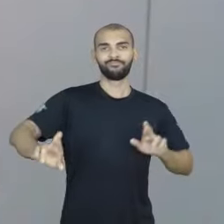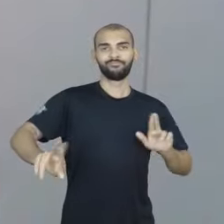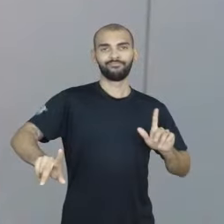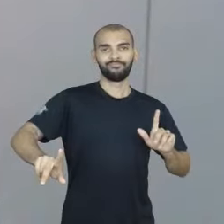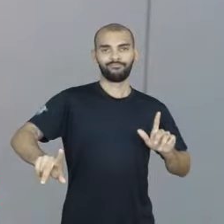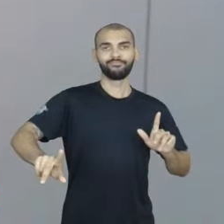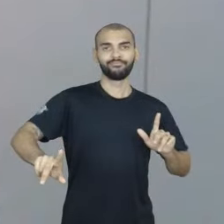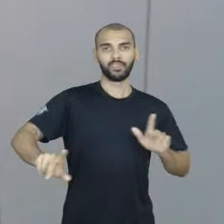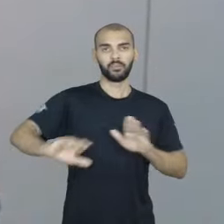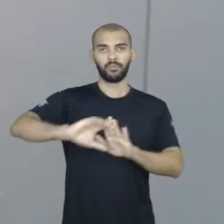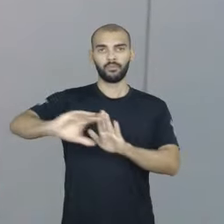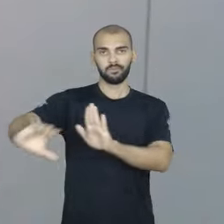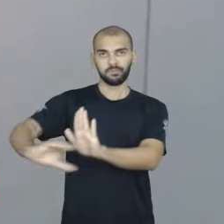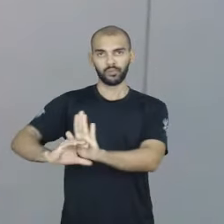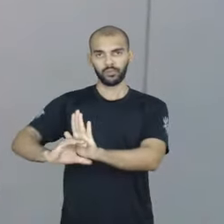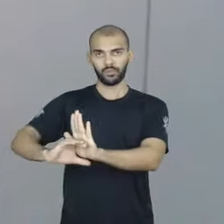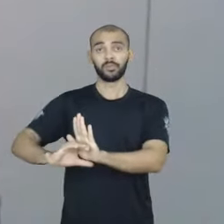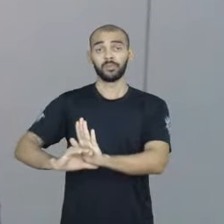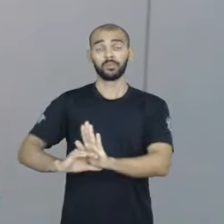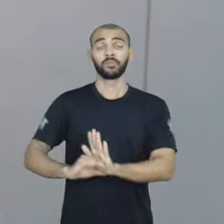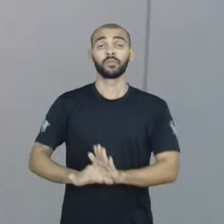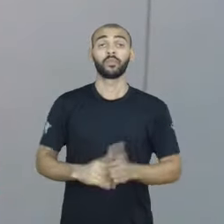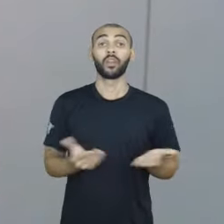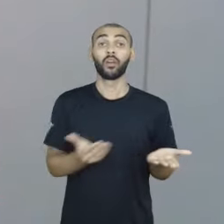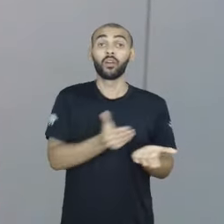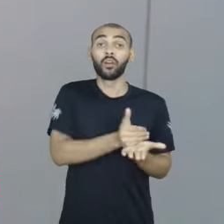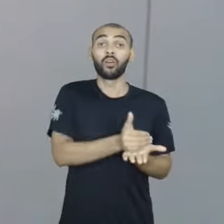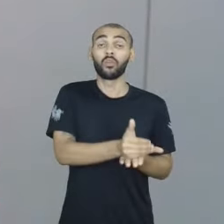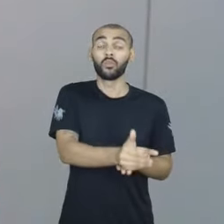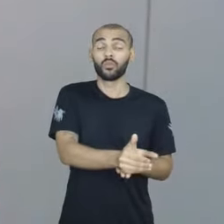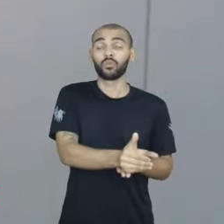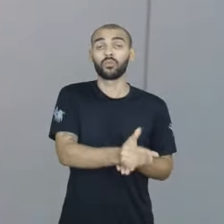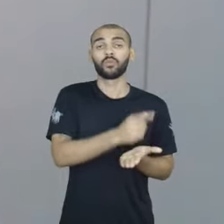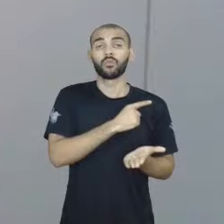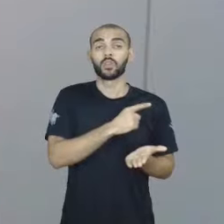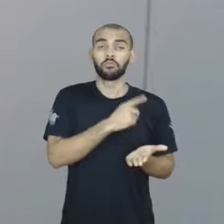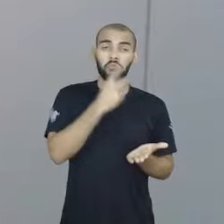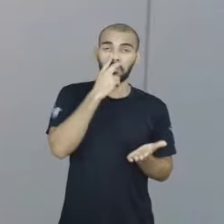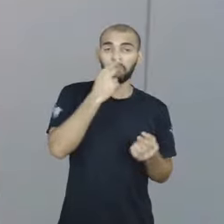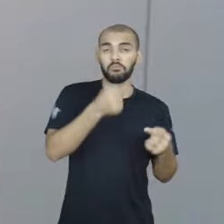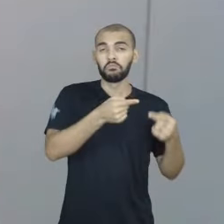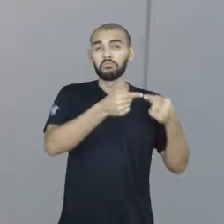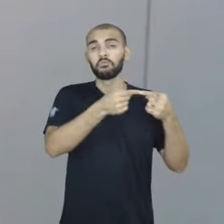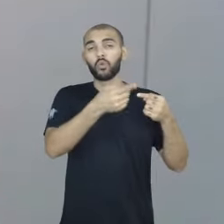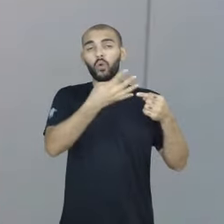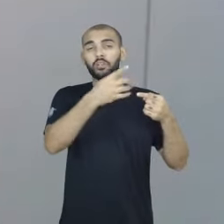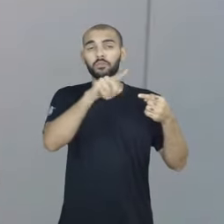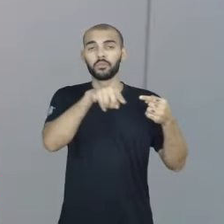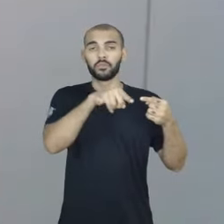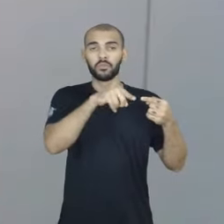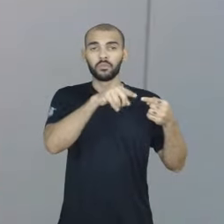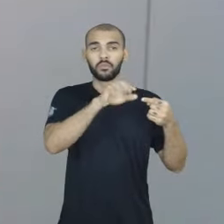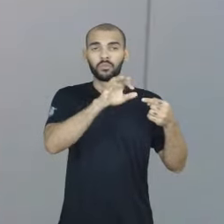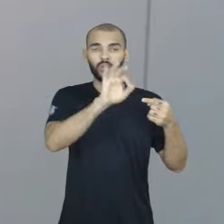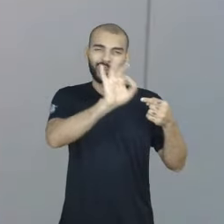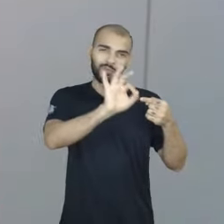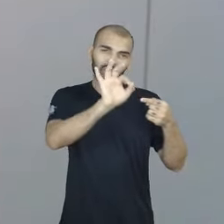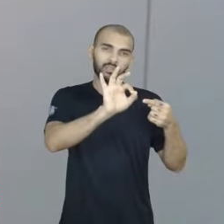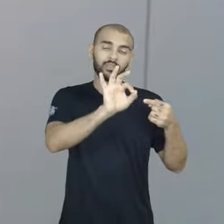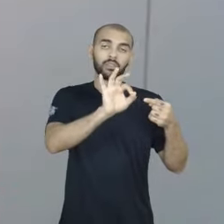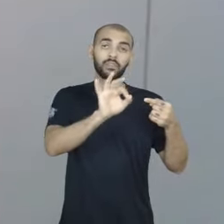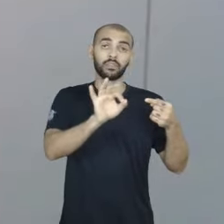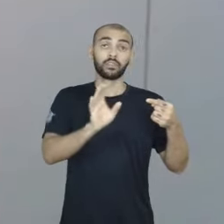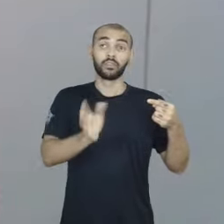mercado. Esse ano, o mercado iniciou o ano com uma projeção próxima de 4%, e hoje já há